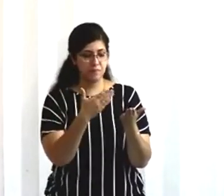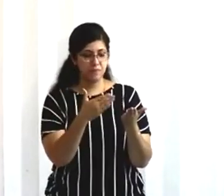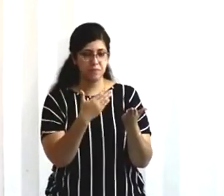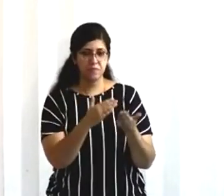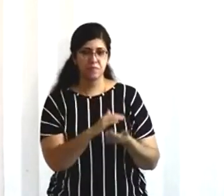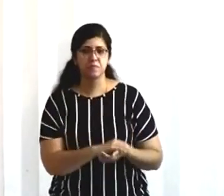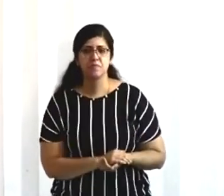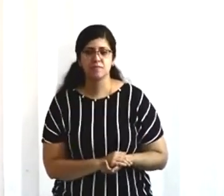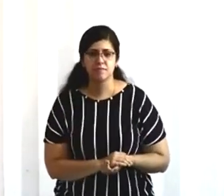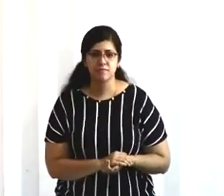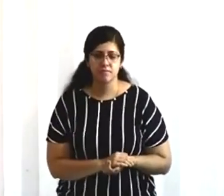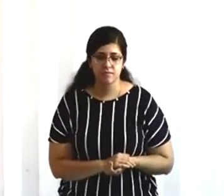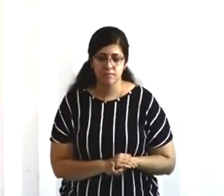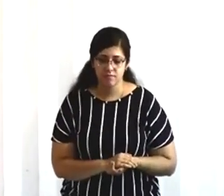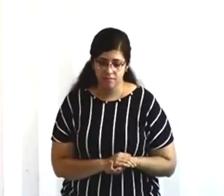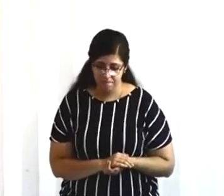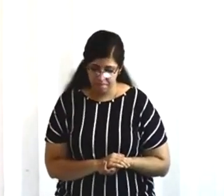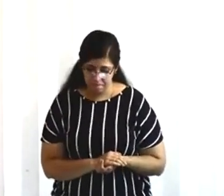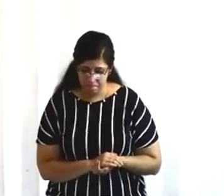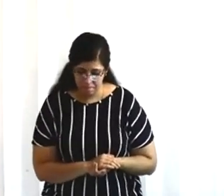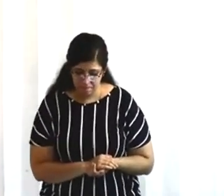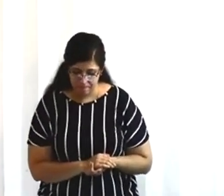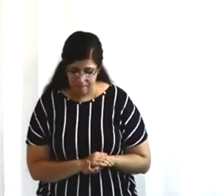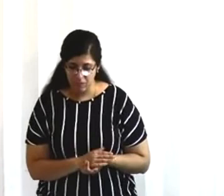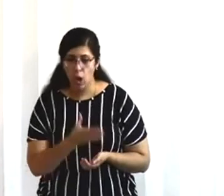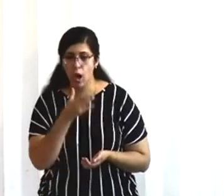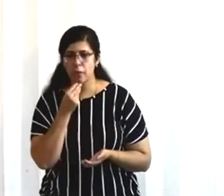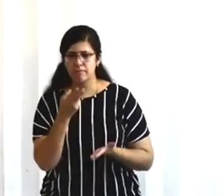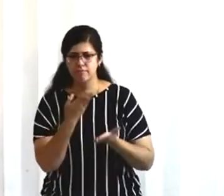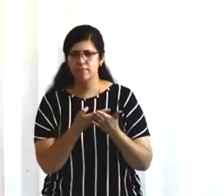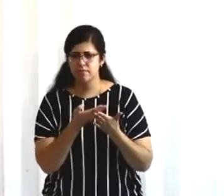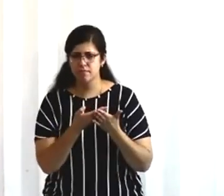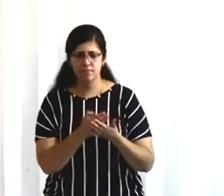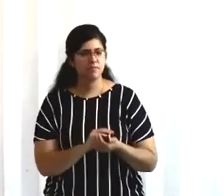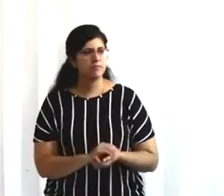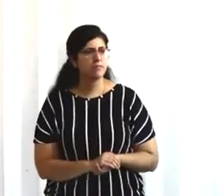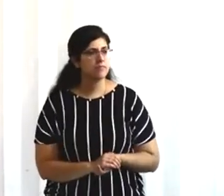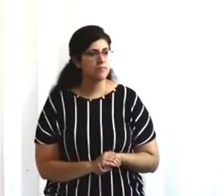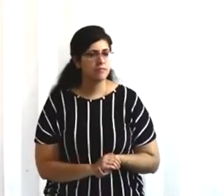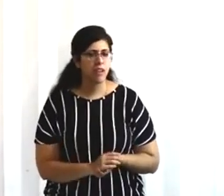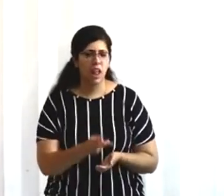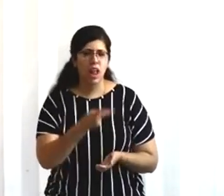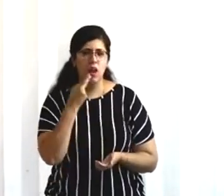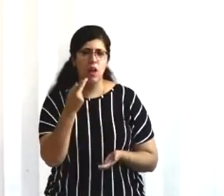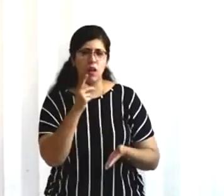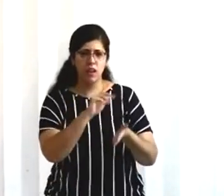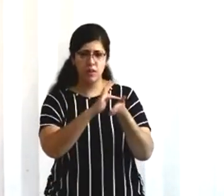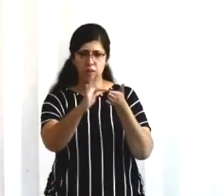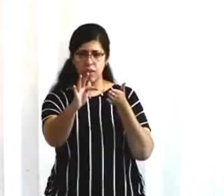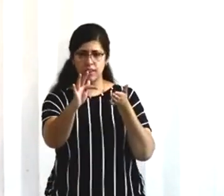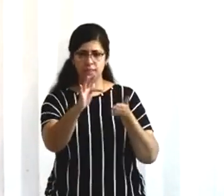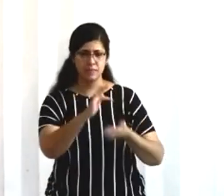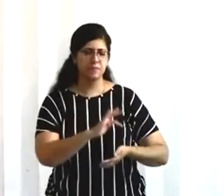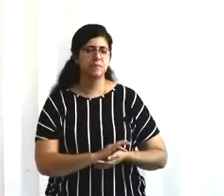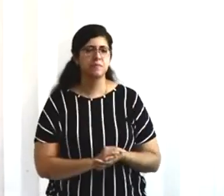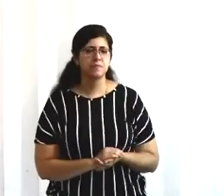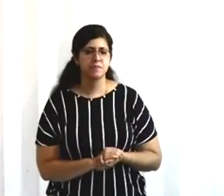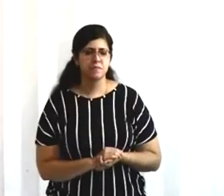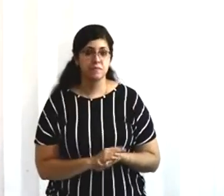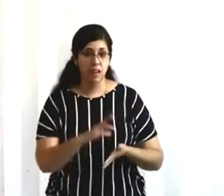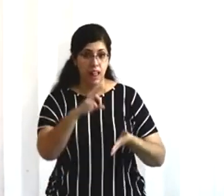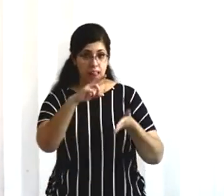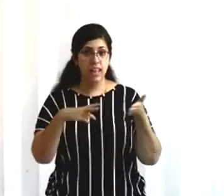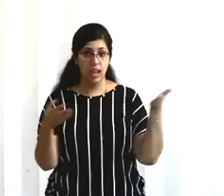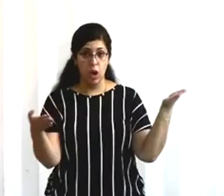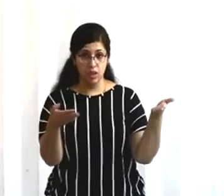Packer, O Conhecimento de Deus. Que livro maravilhoso. E lá ele faz uma citação a respeito do nascimento de Jesus, e eu quero ler para